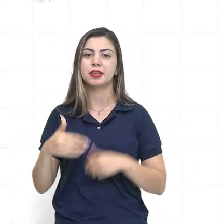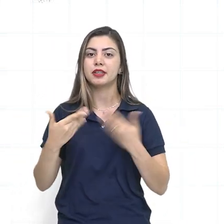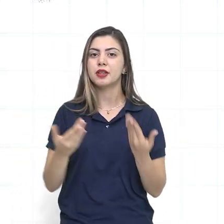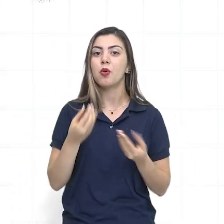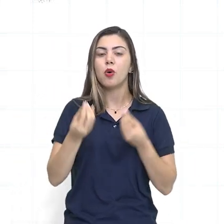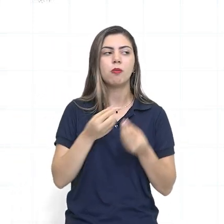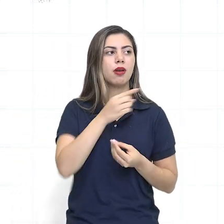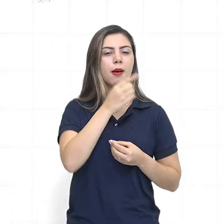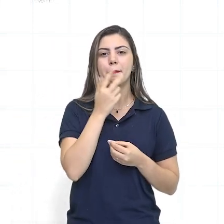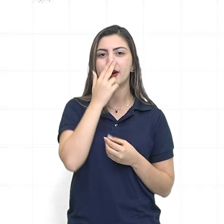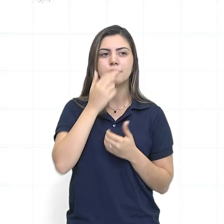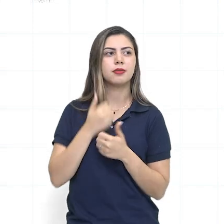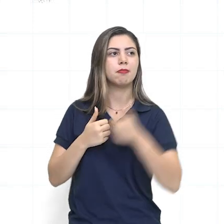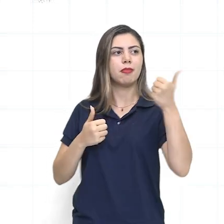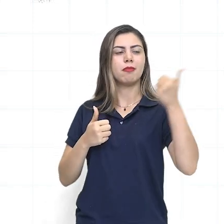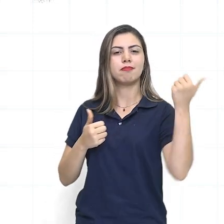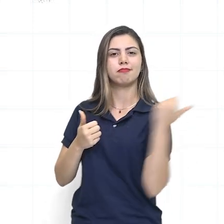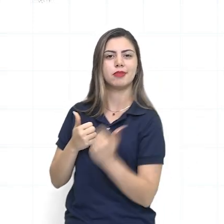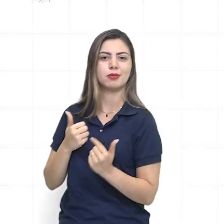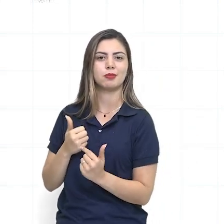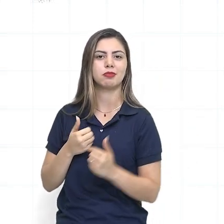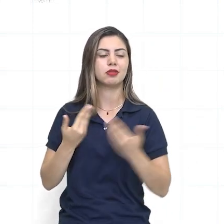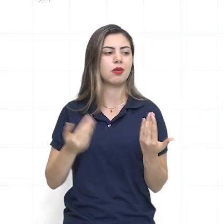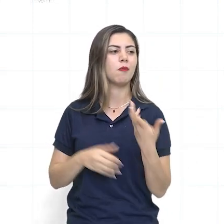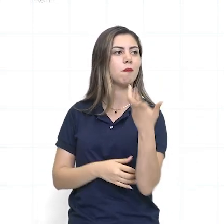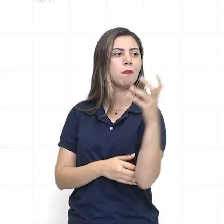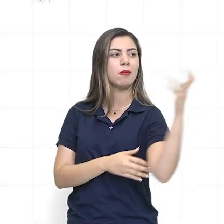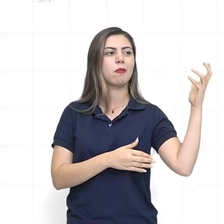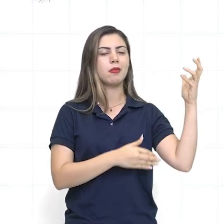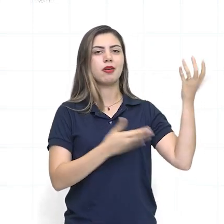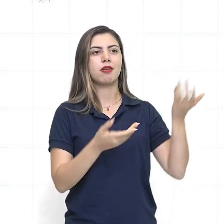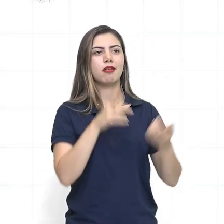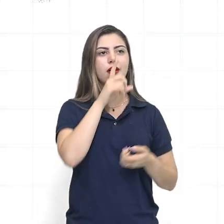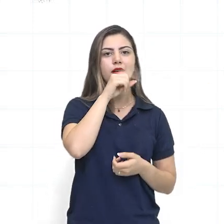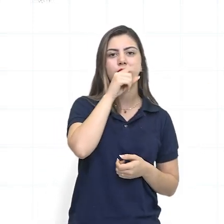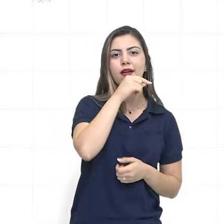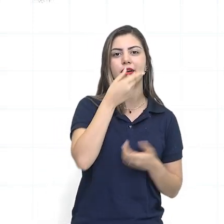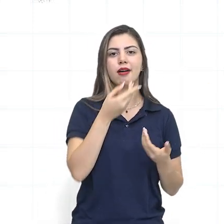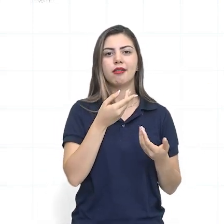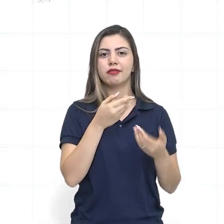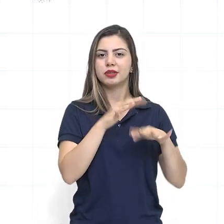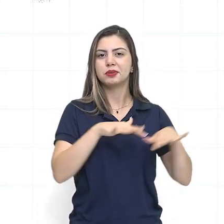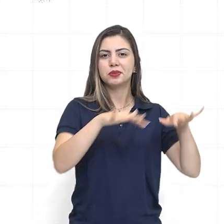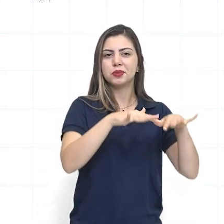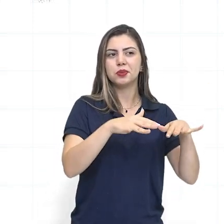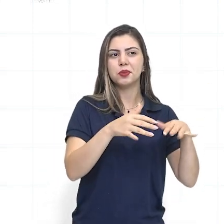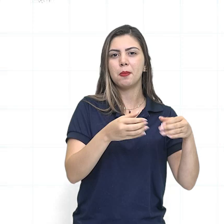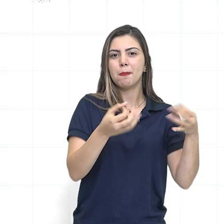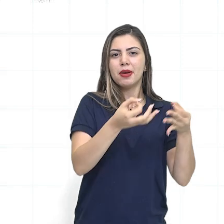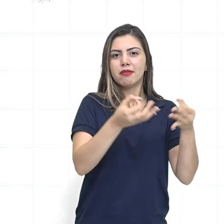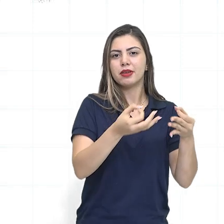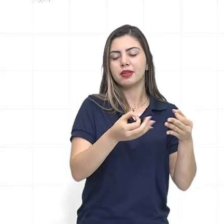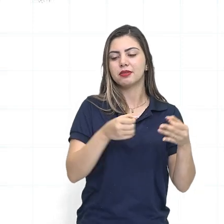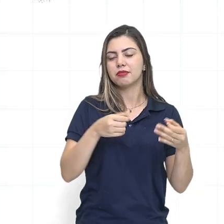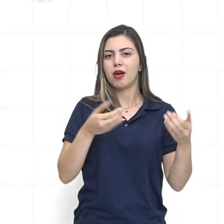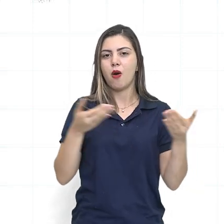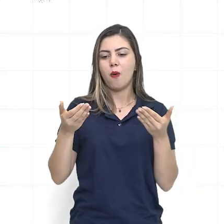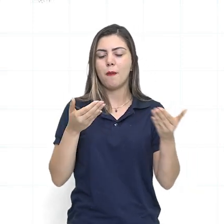aqui, no caso, né? A ave, a palmeiras, a natureza, né? E aí, nós podemos fazer